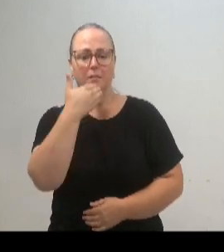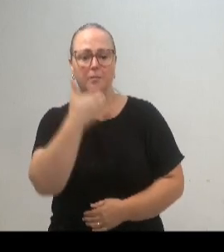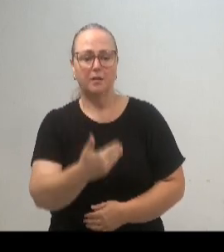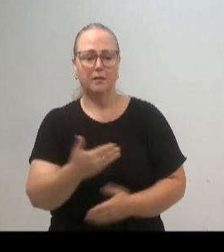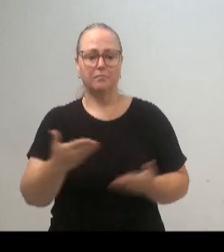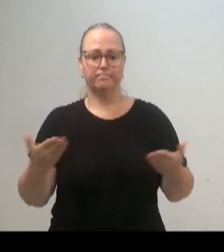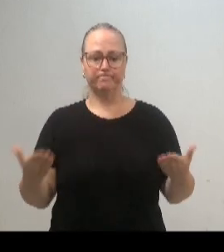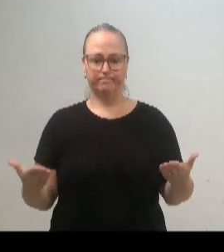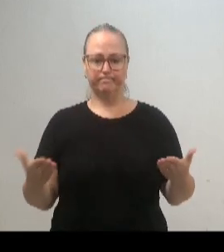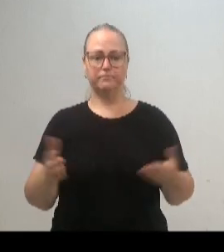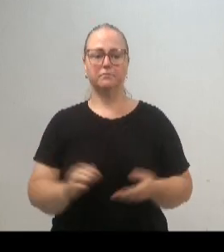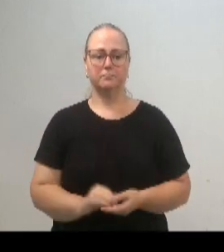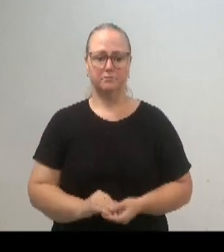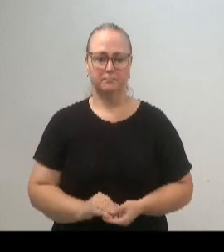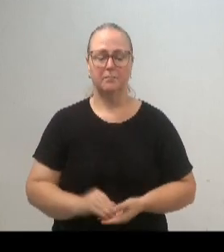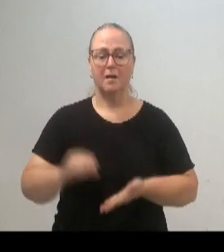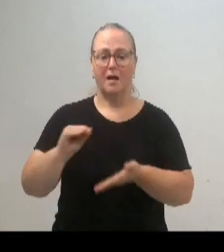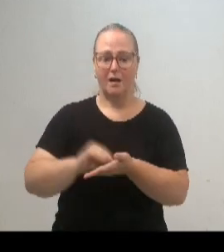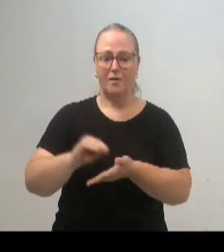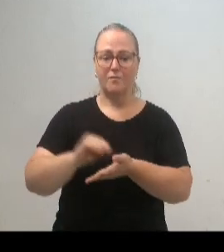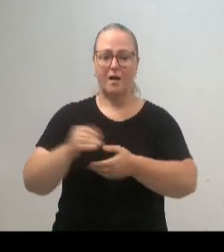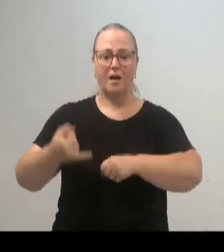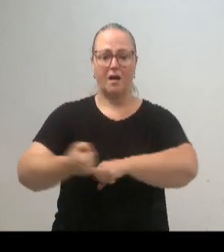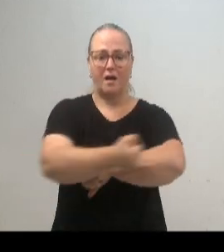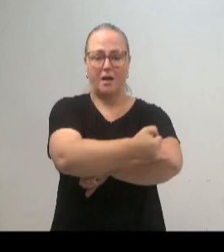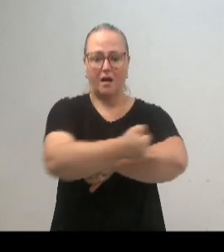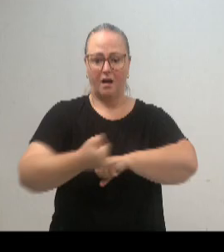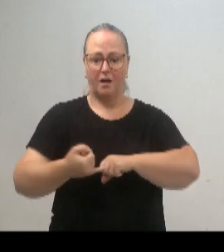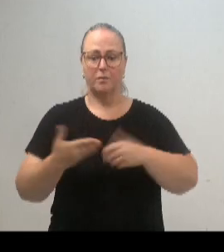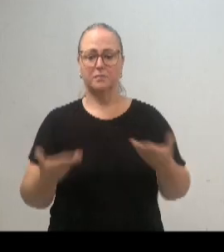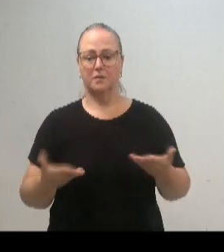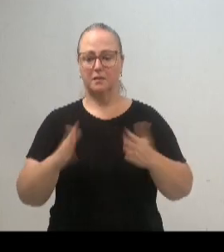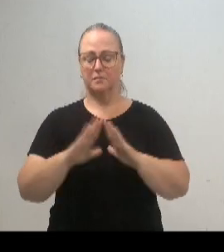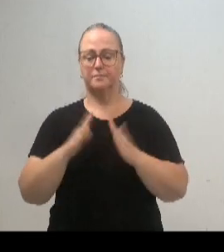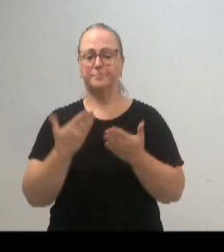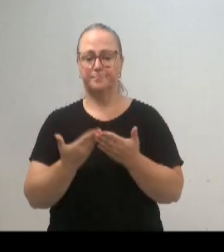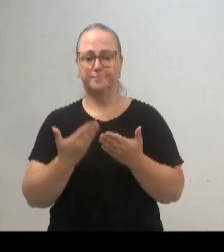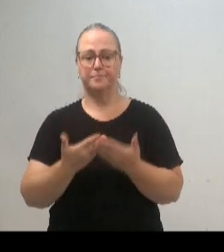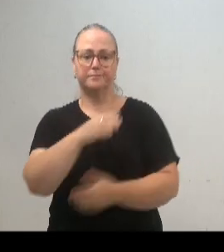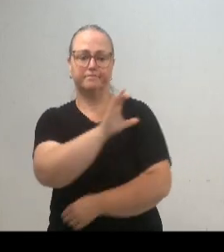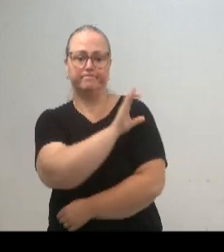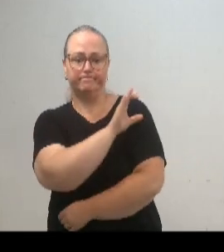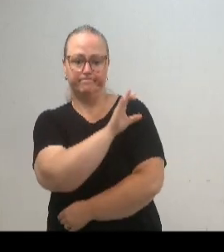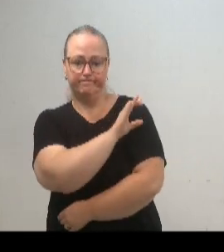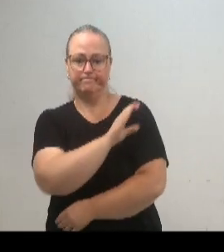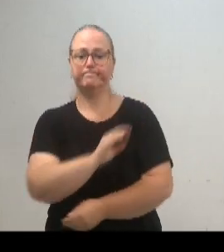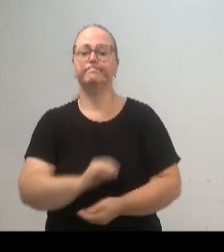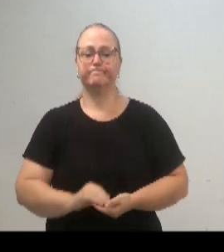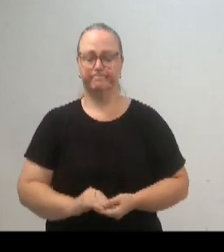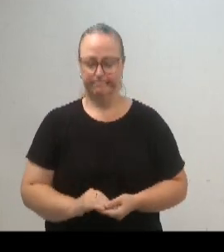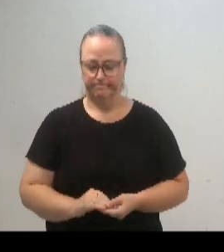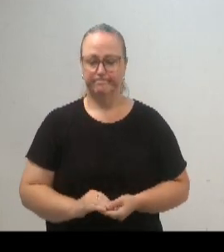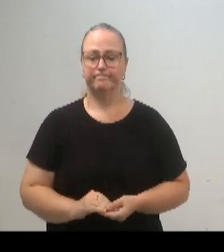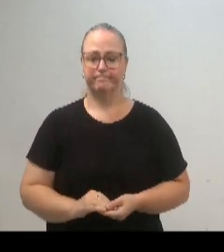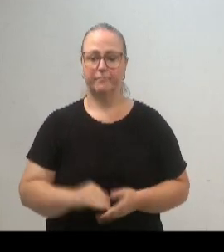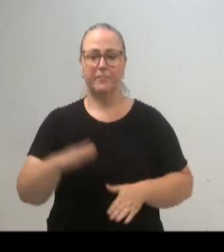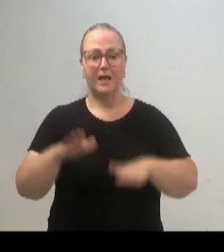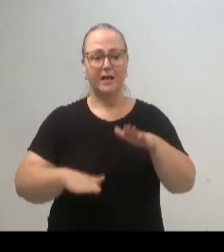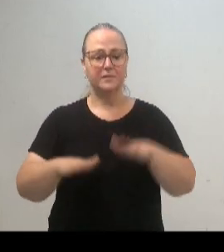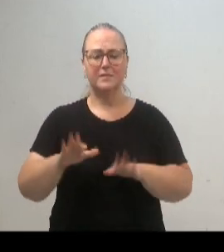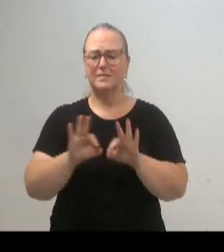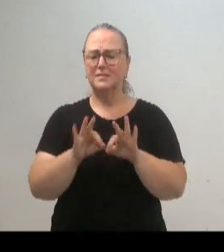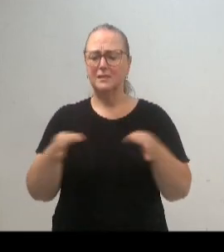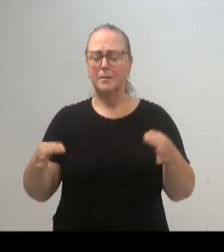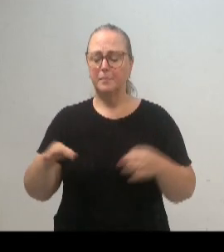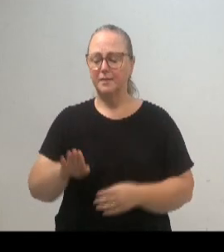Estamos enfrentando falta de infraestrutura nas escolas e nos CIs da nossa cidade. Desde uma simples rampa de